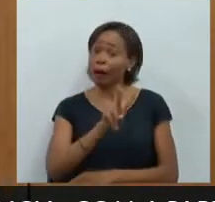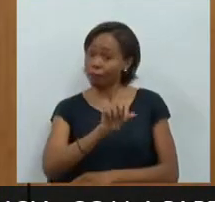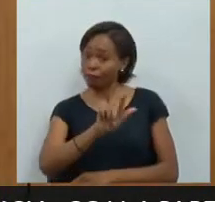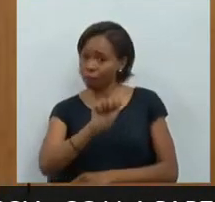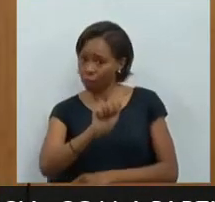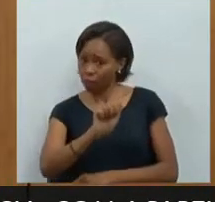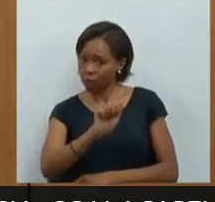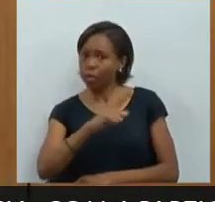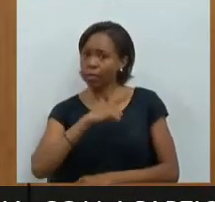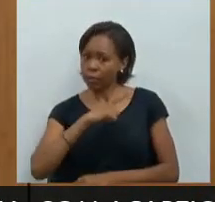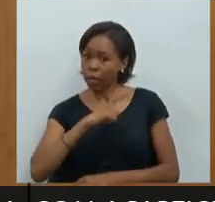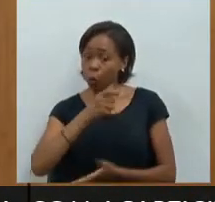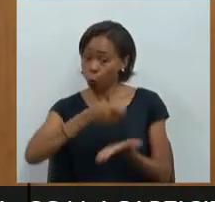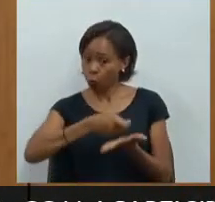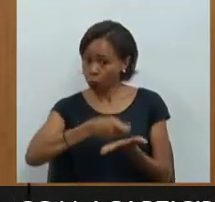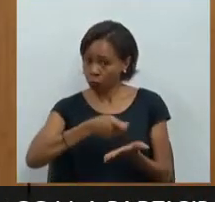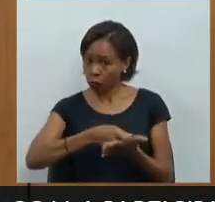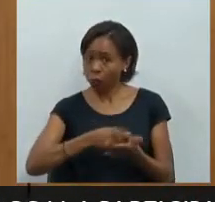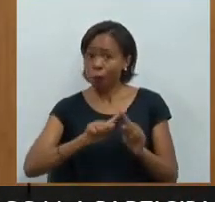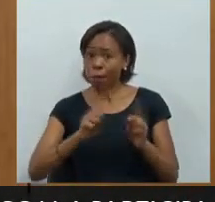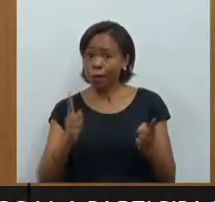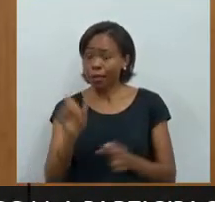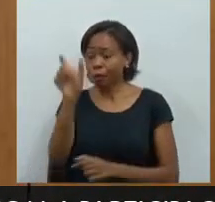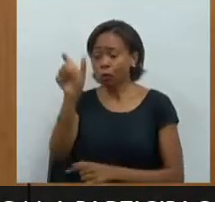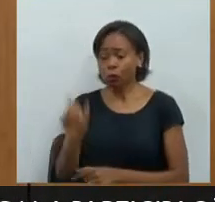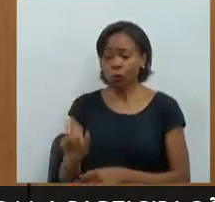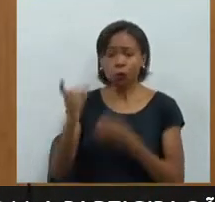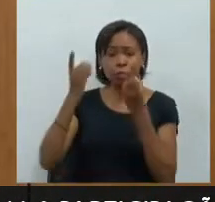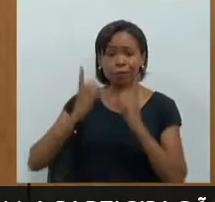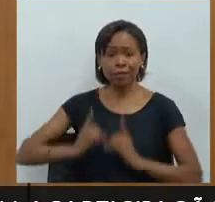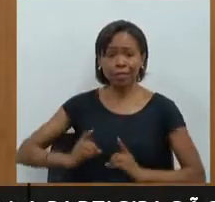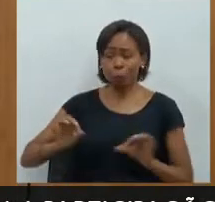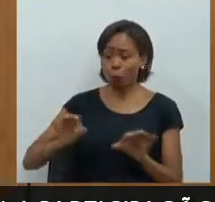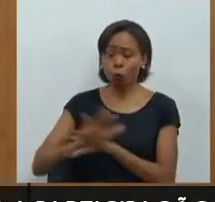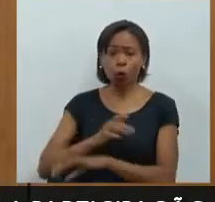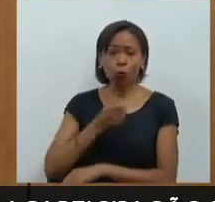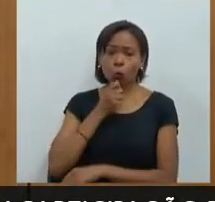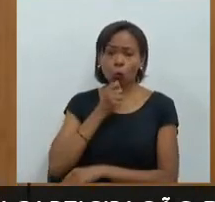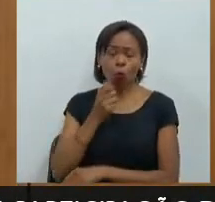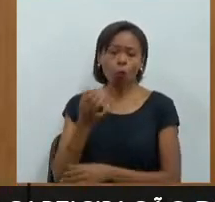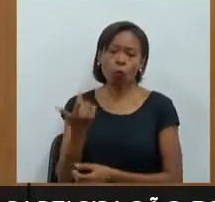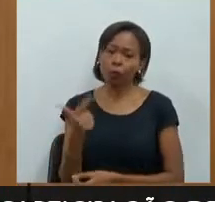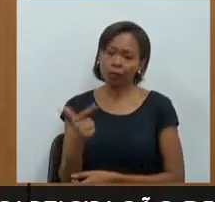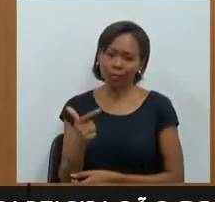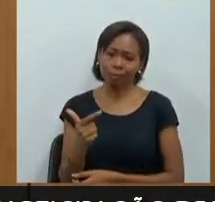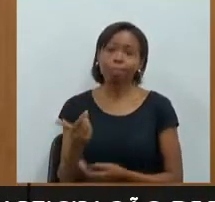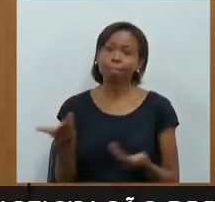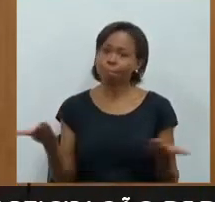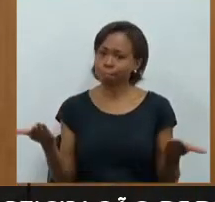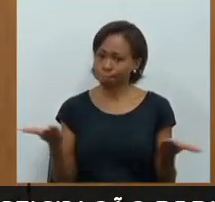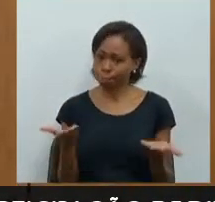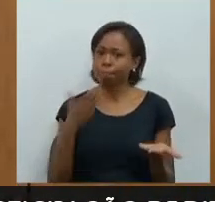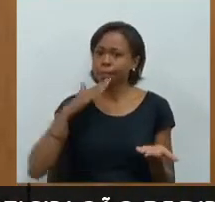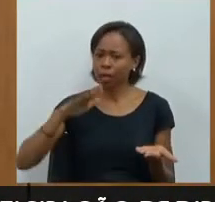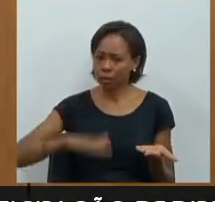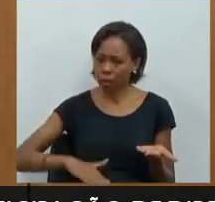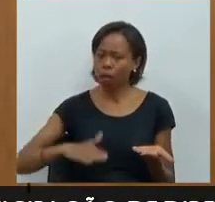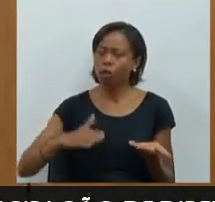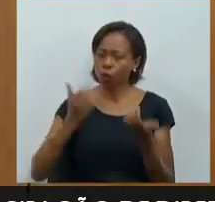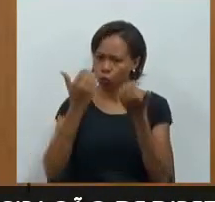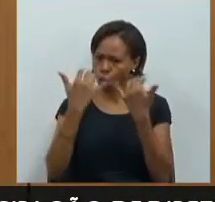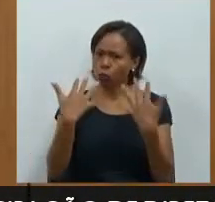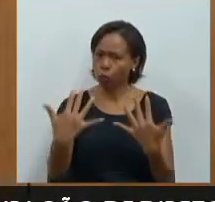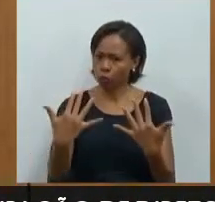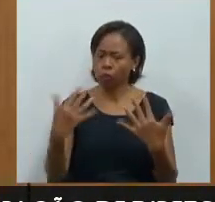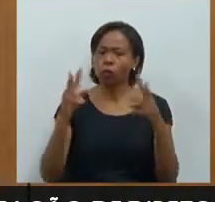mas não se tem a pessoa com deficiência preparada. Então, o tema é muito propício para a tarde de hoje. O nosso presidente, professor